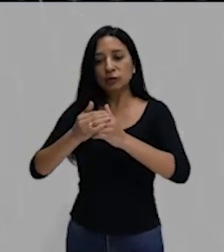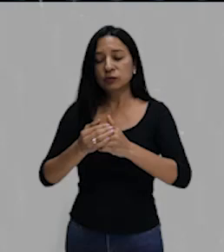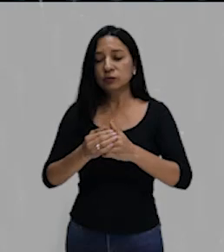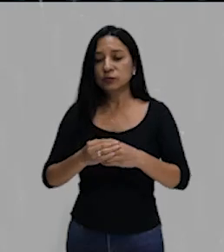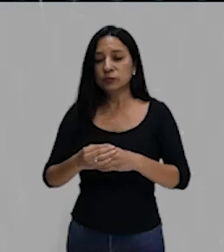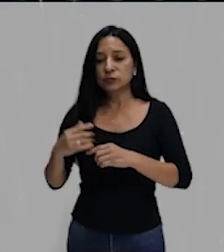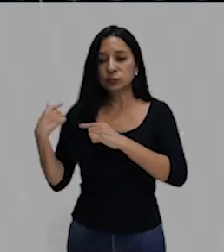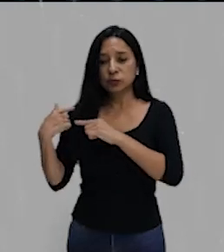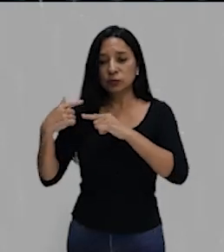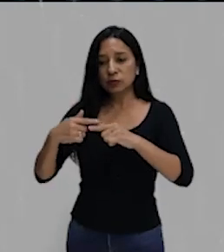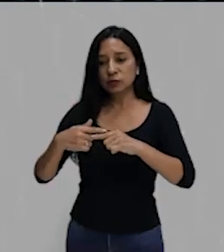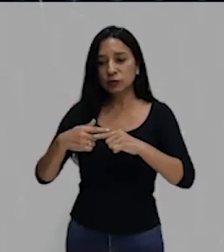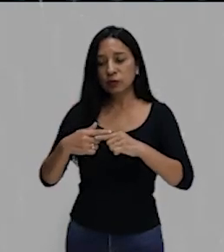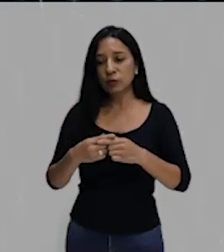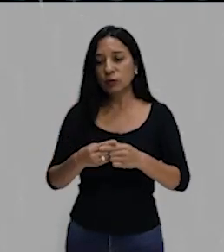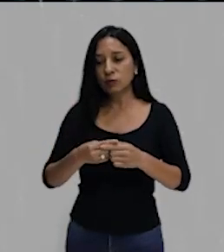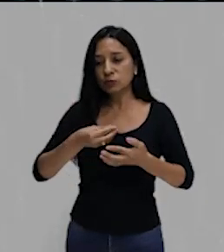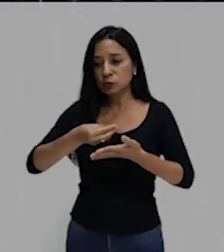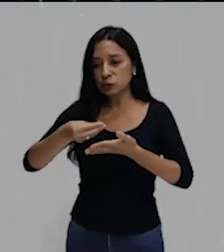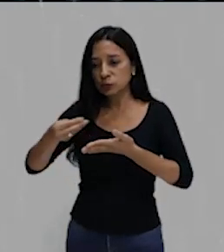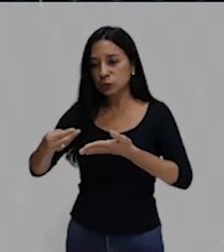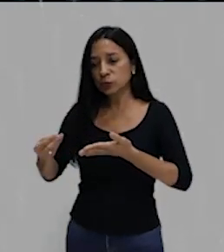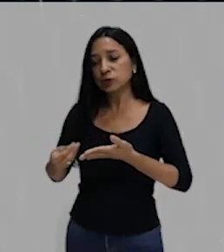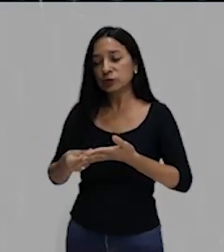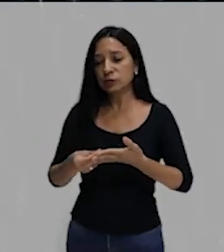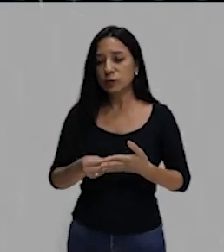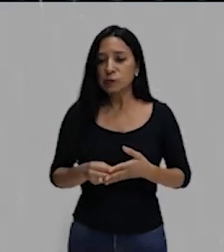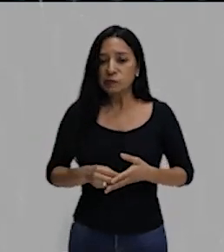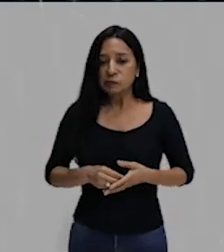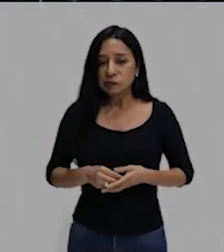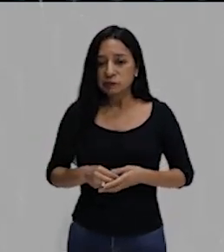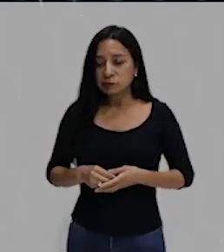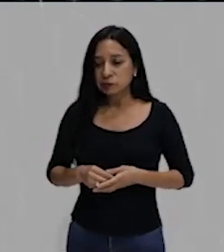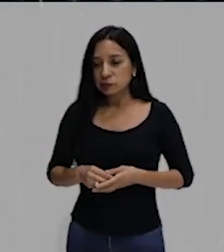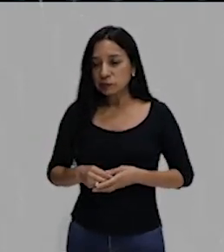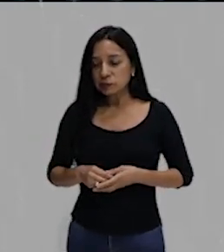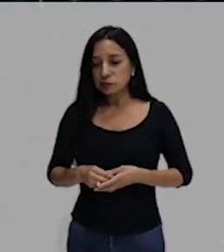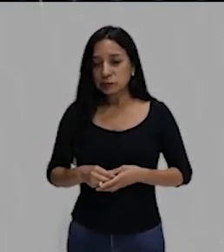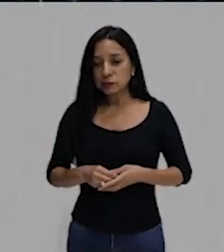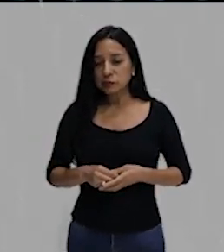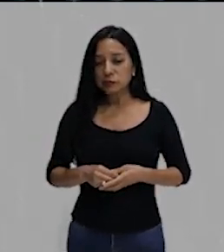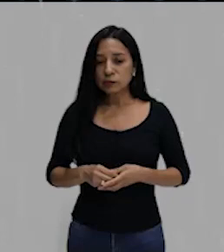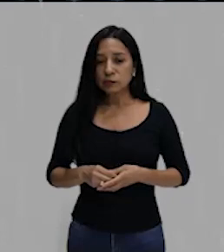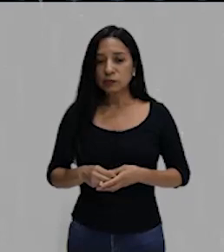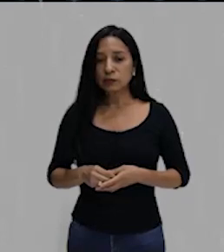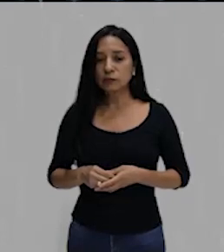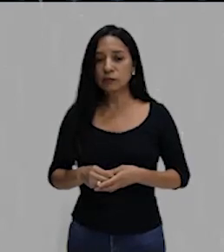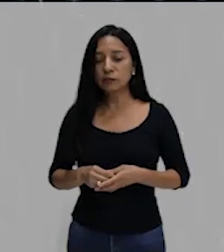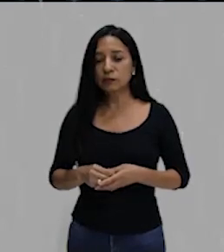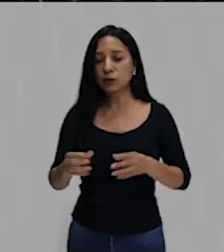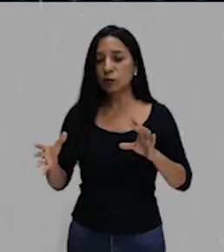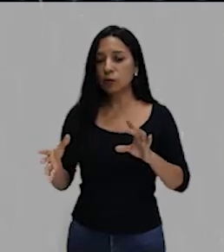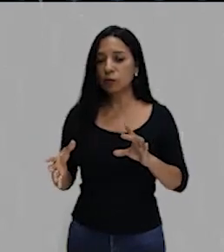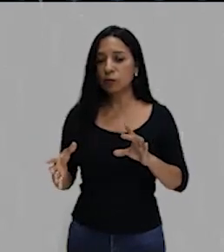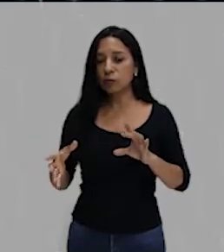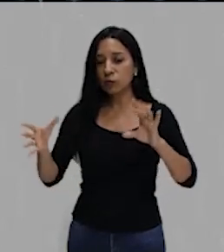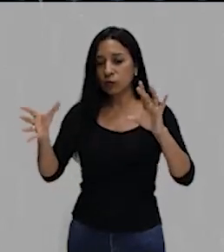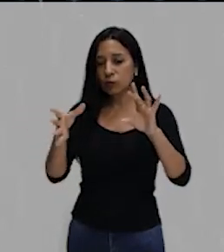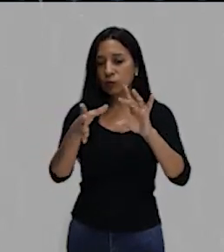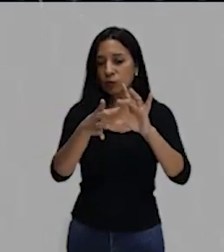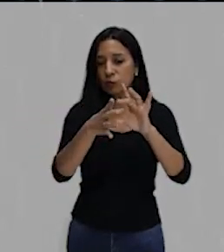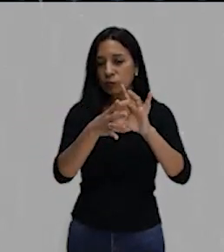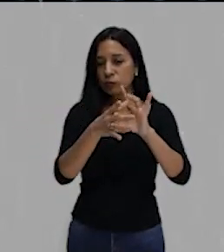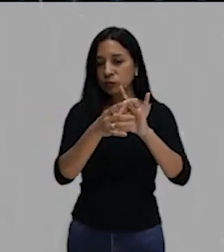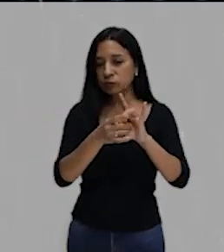riqueza e bem-estar. E, por último, constituir uma aliança global. Quando se trabalha de